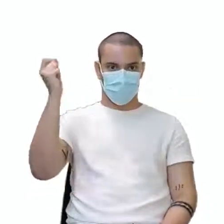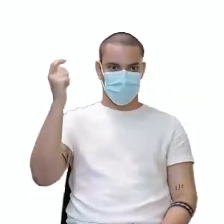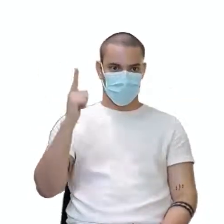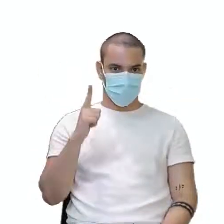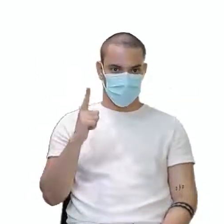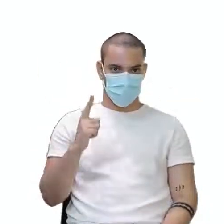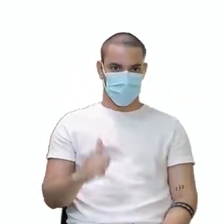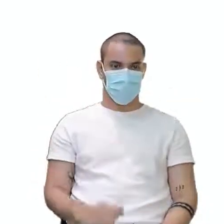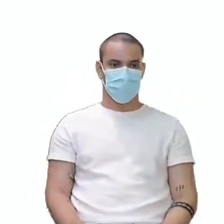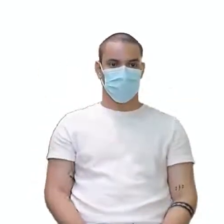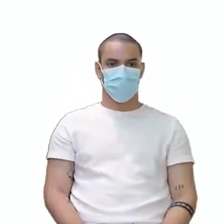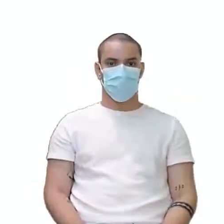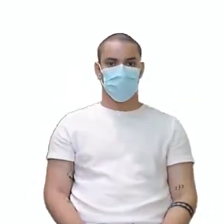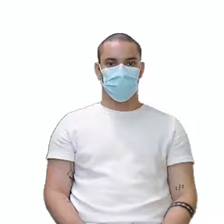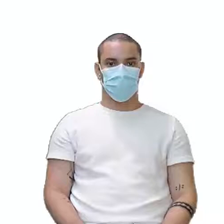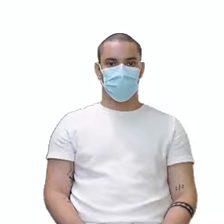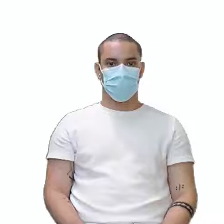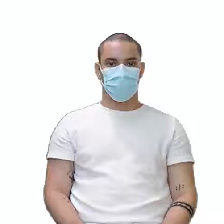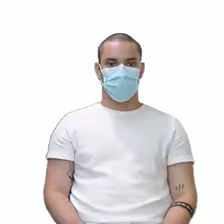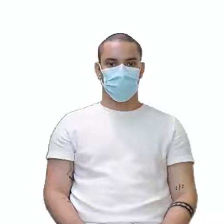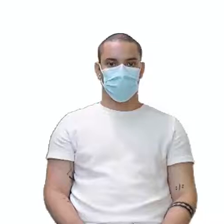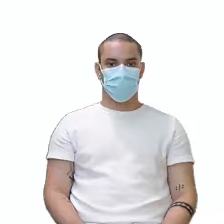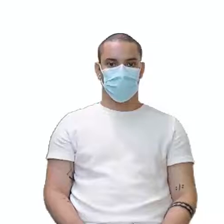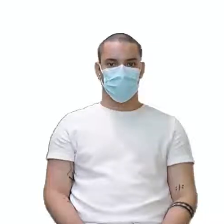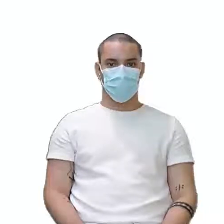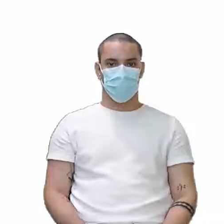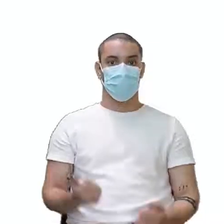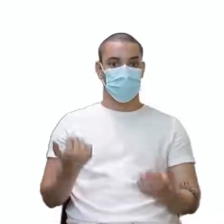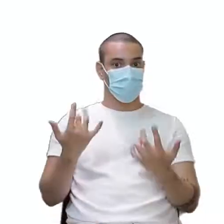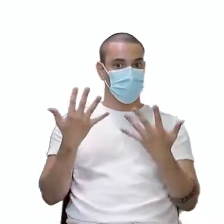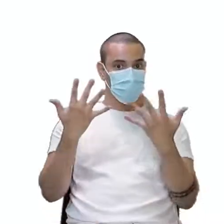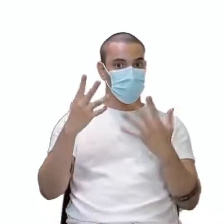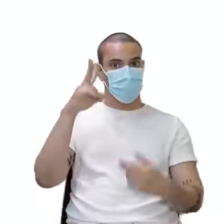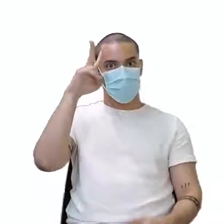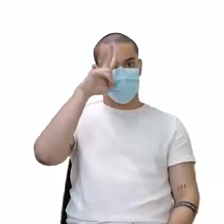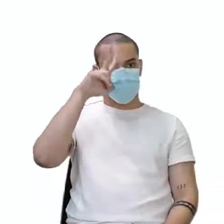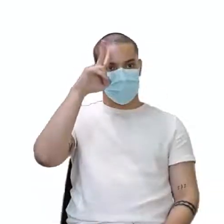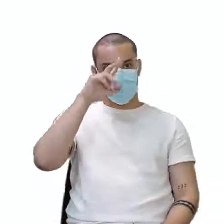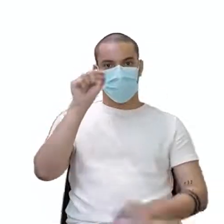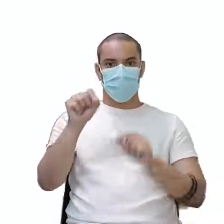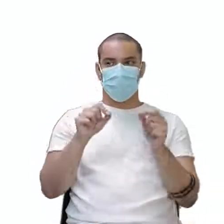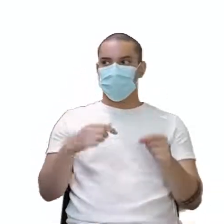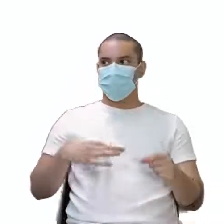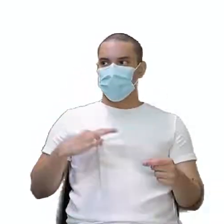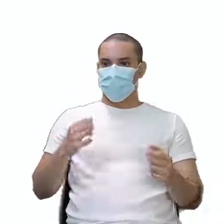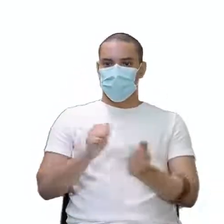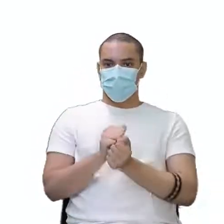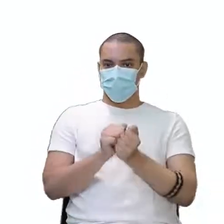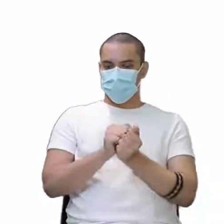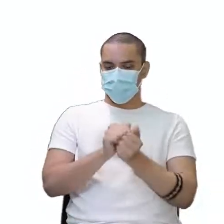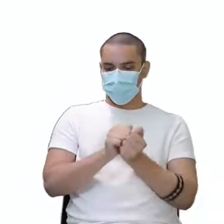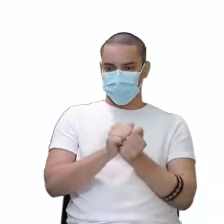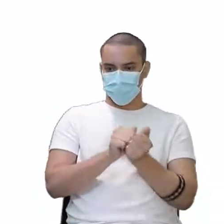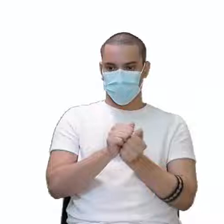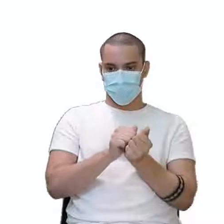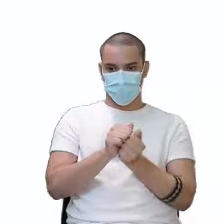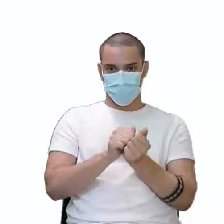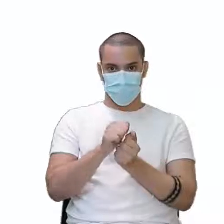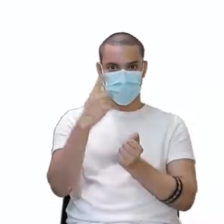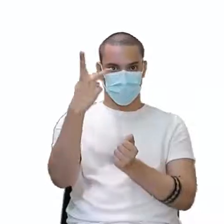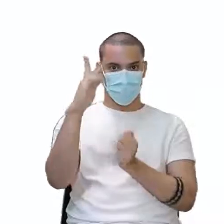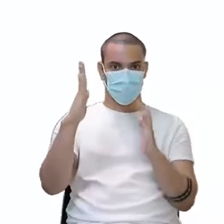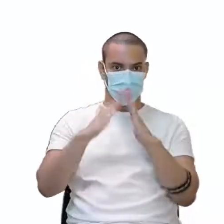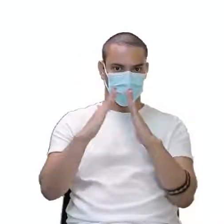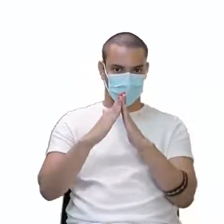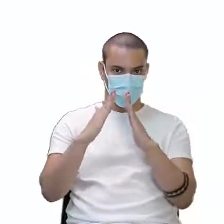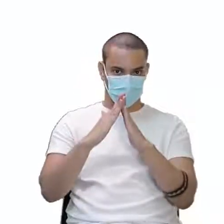energia solar. Evaporação. Aí você lembra lá quando você lava a roupa, né? Ou a sua mãe, sei lá, quem é que lava a roupa na